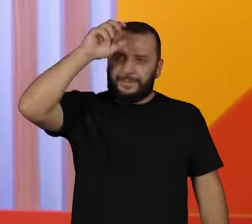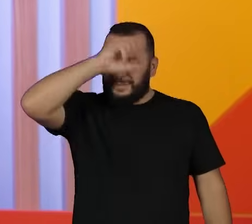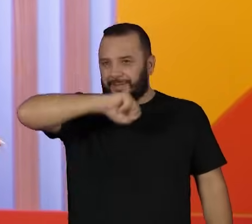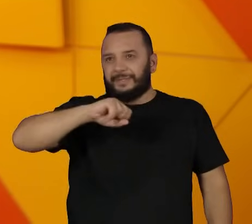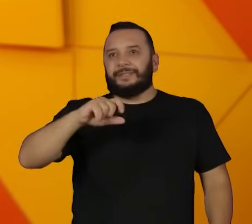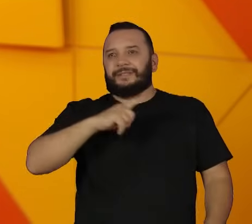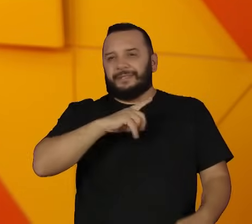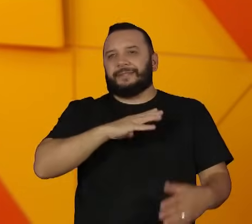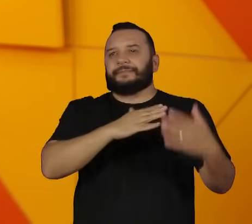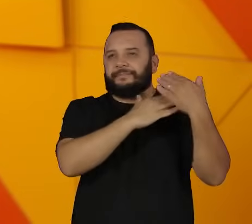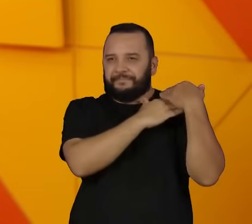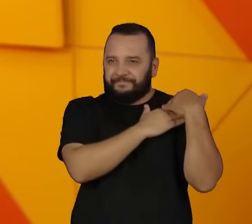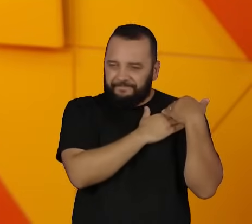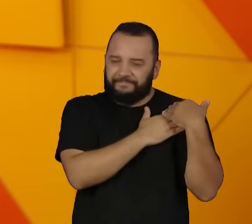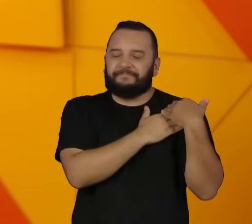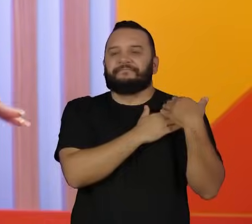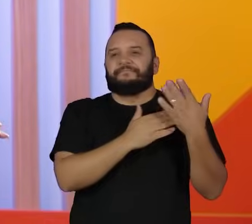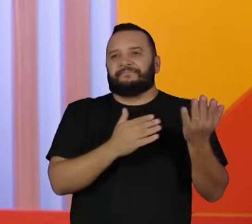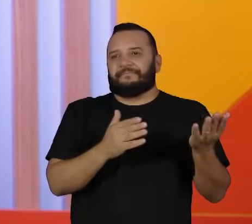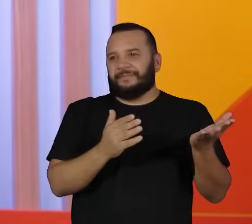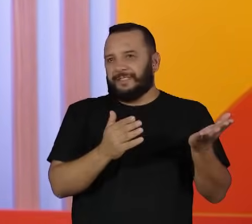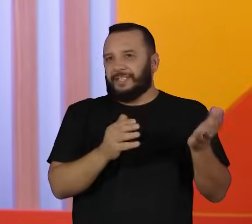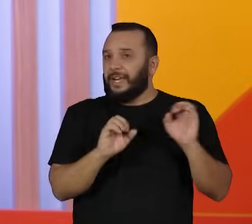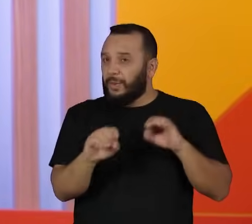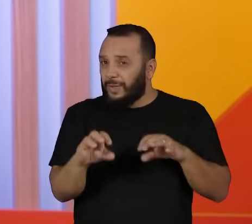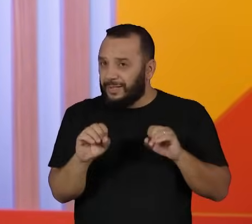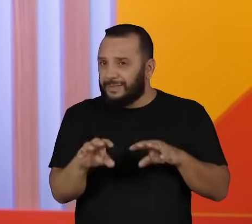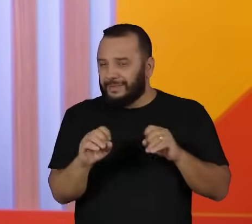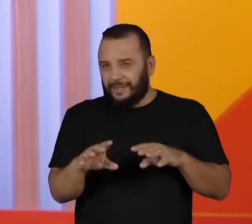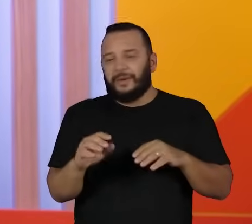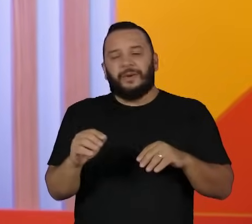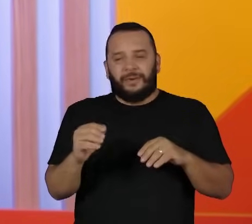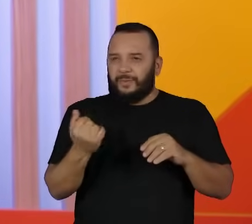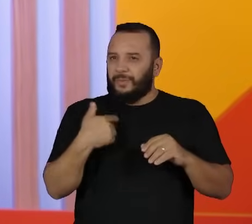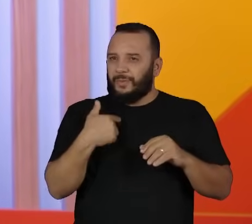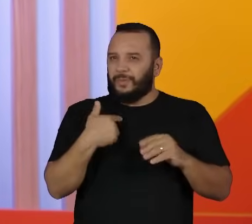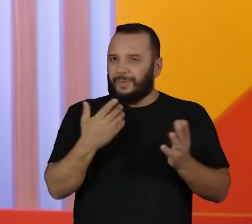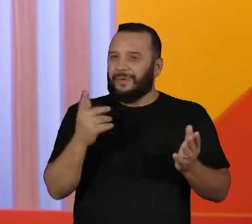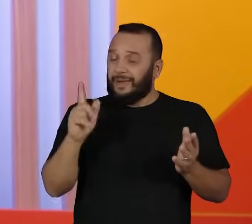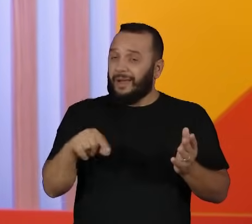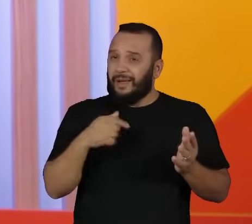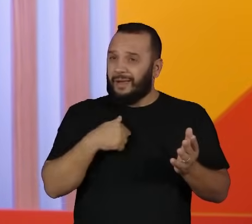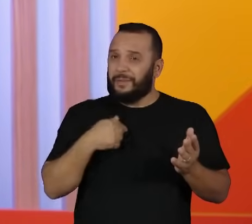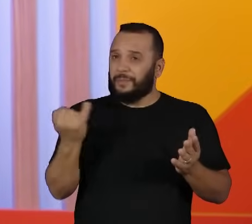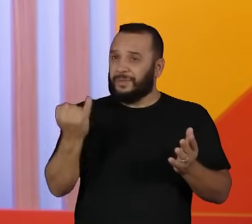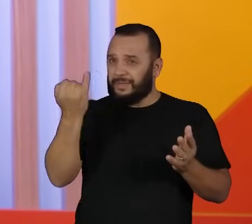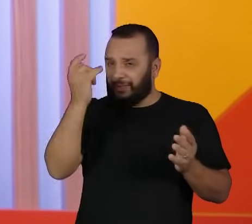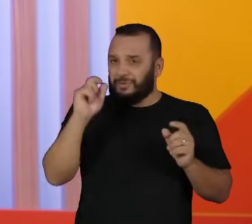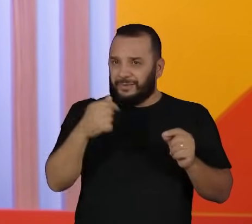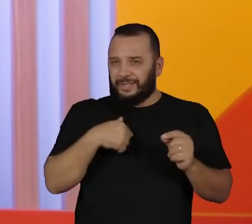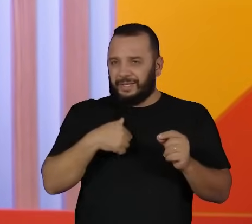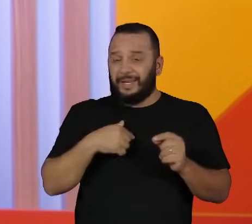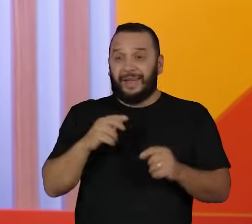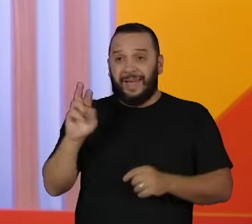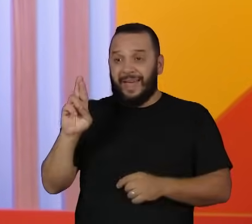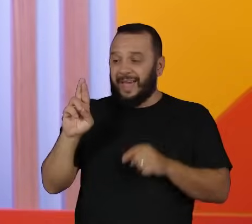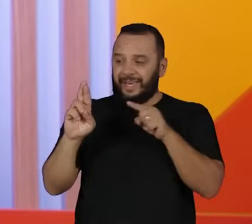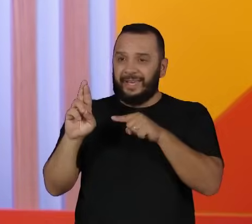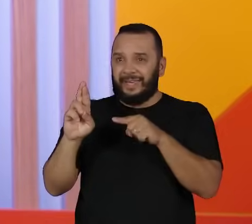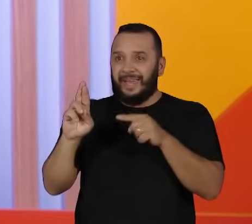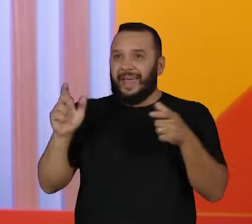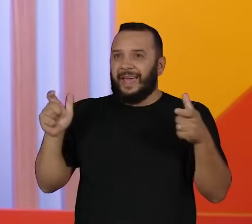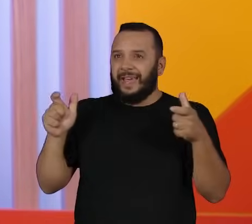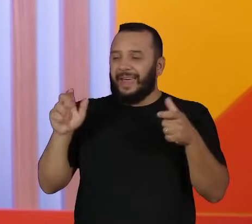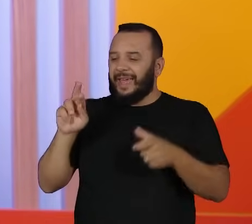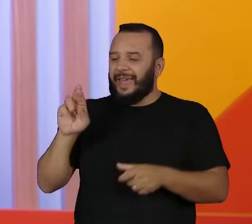responsabilidade socioambiental, em educação, nas escolas, que são os 3 R's? Sim, a gente precisa primeiro reduzir o nosso consumo para falar de um